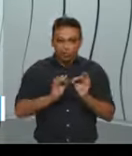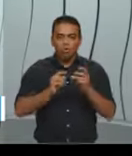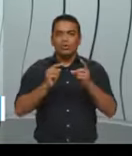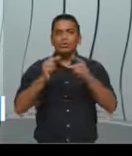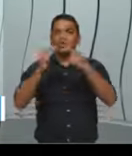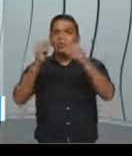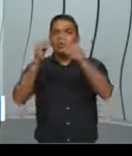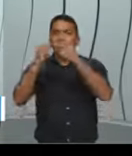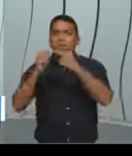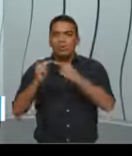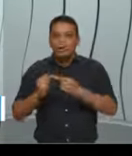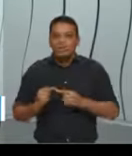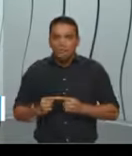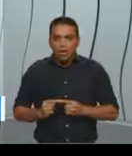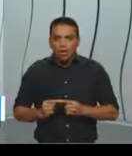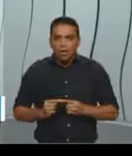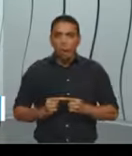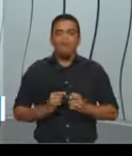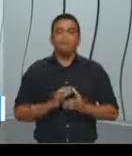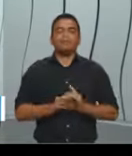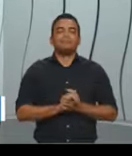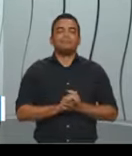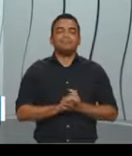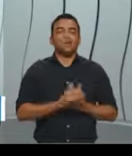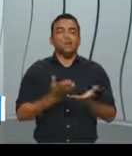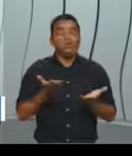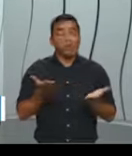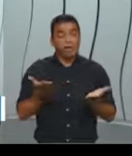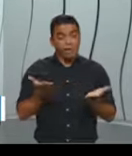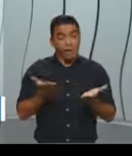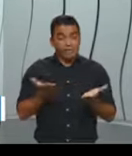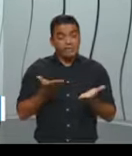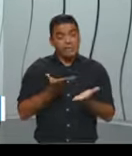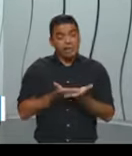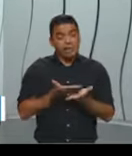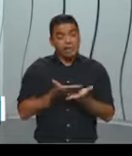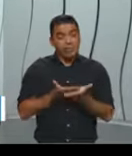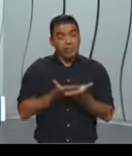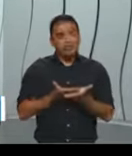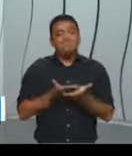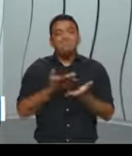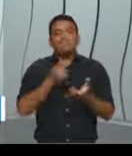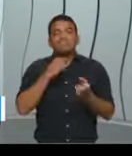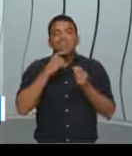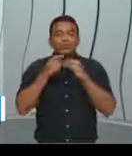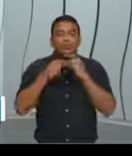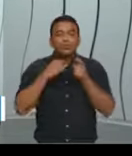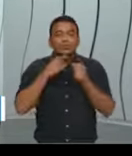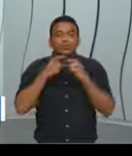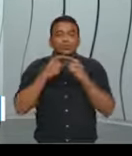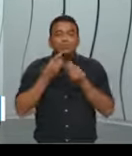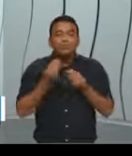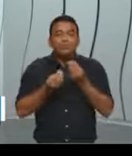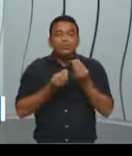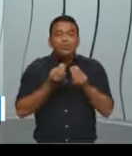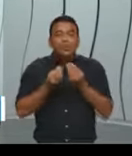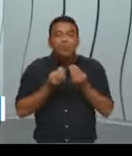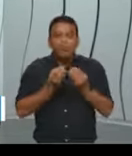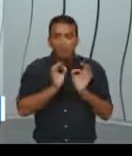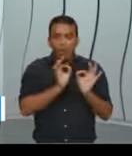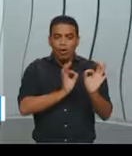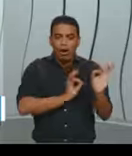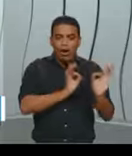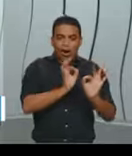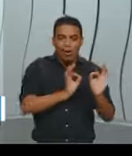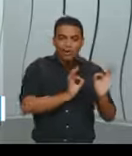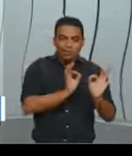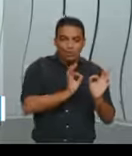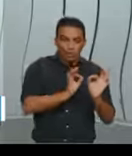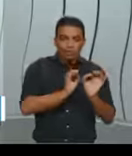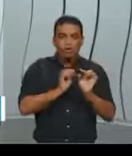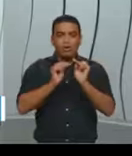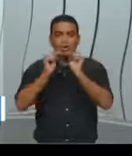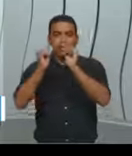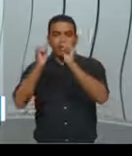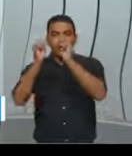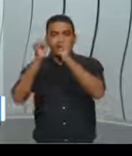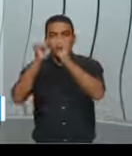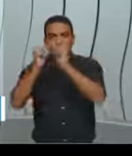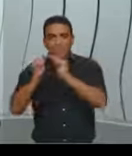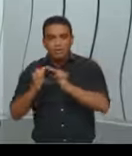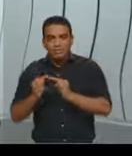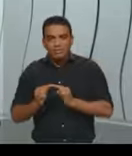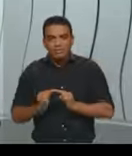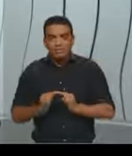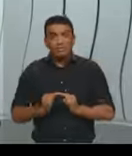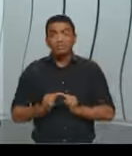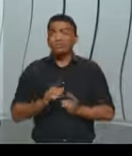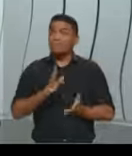E nessa aula eu queria tirar um pouquinho das dúvidas sobre o que acontece com arranjo e combinação. É o que mais